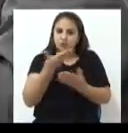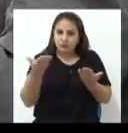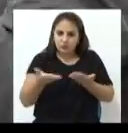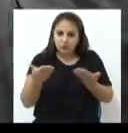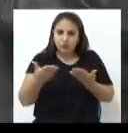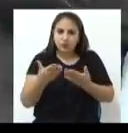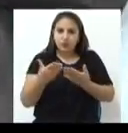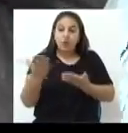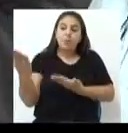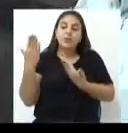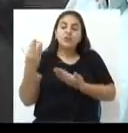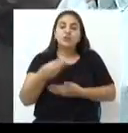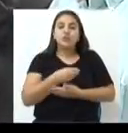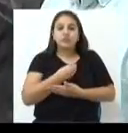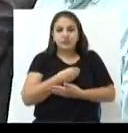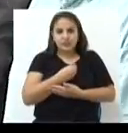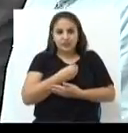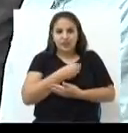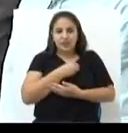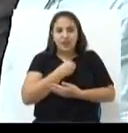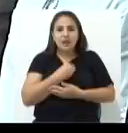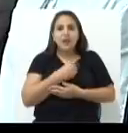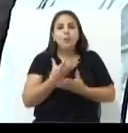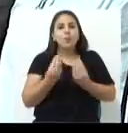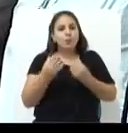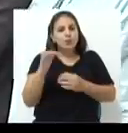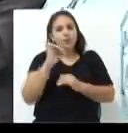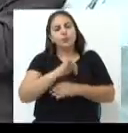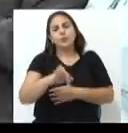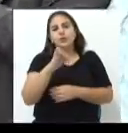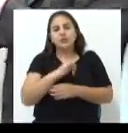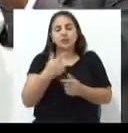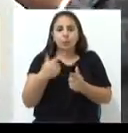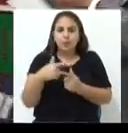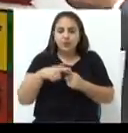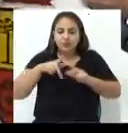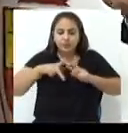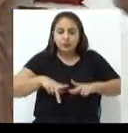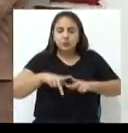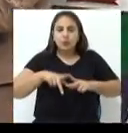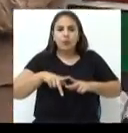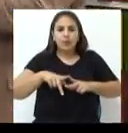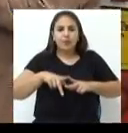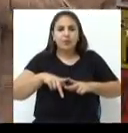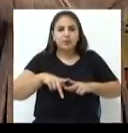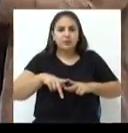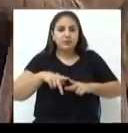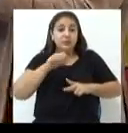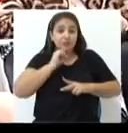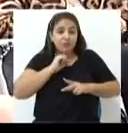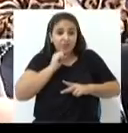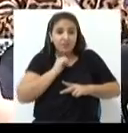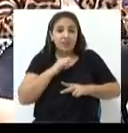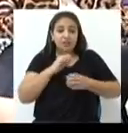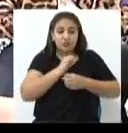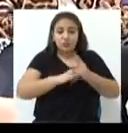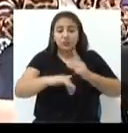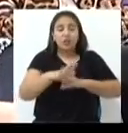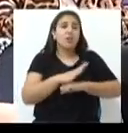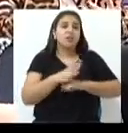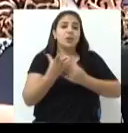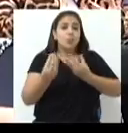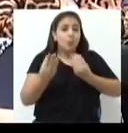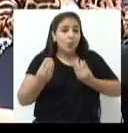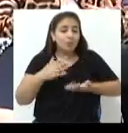a vida. Essa homenagem é extremamente importante, porque o idoso na sociedade, ele ainda costuma